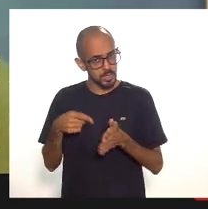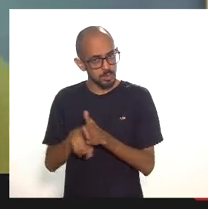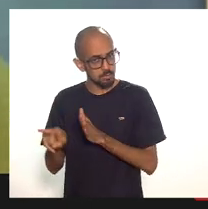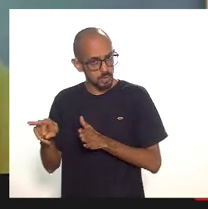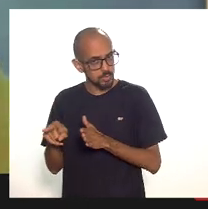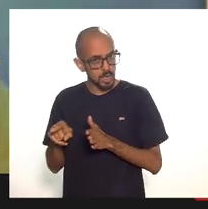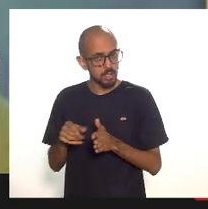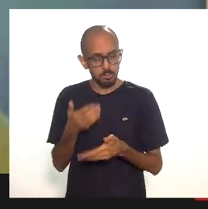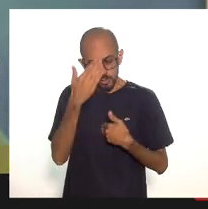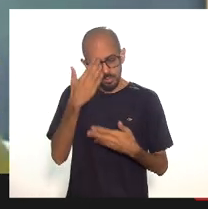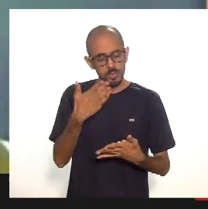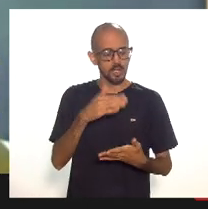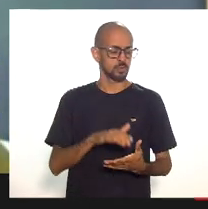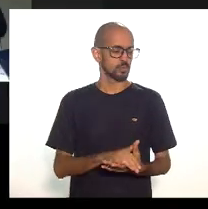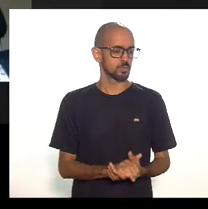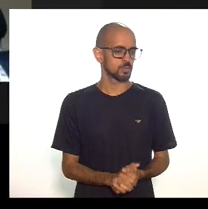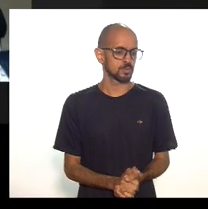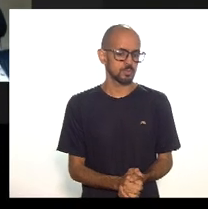muito obrigado.